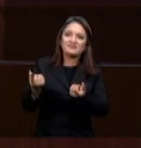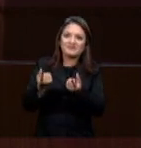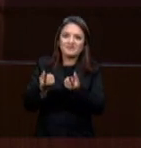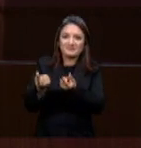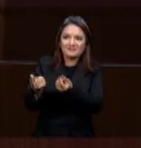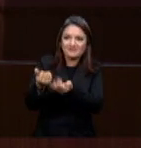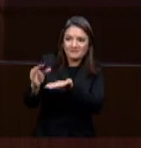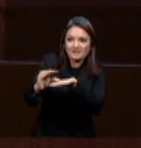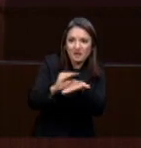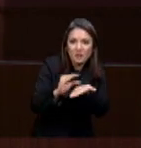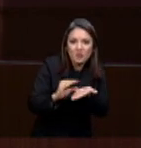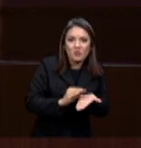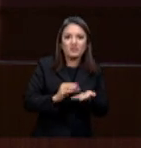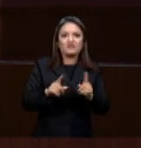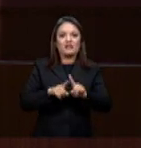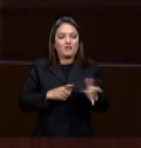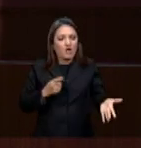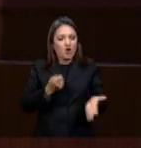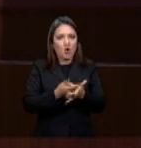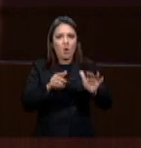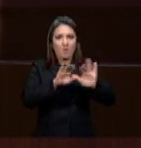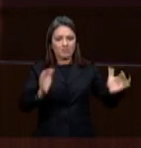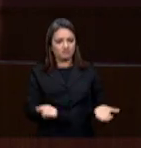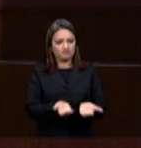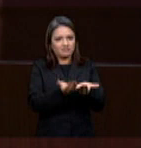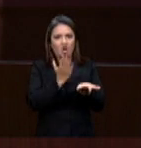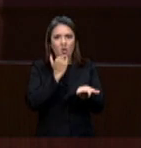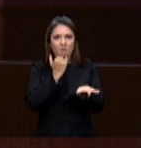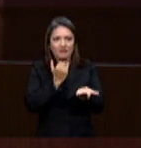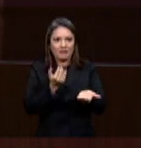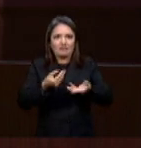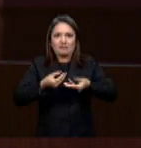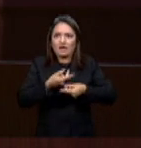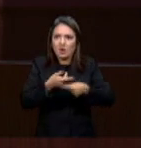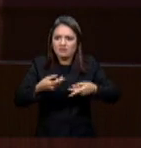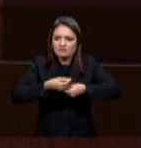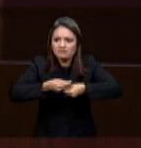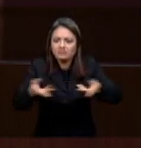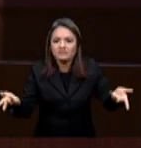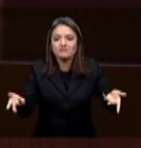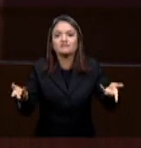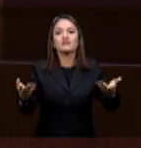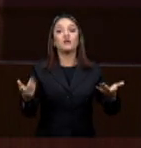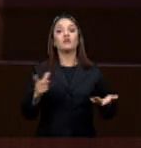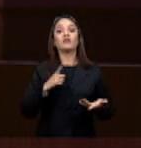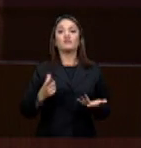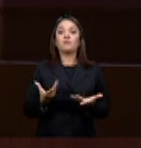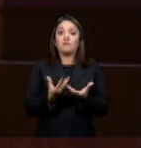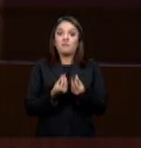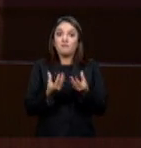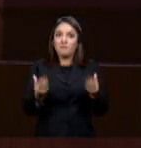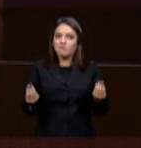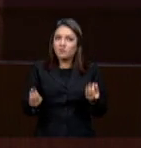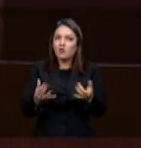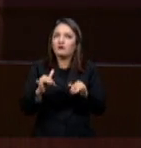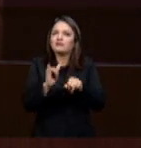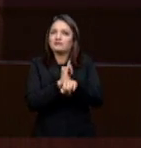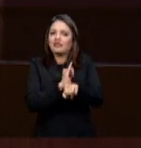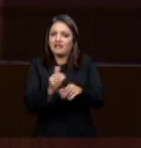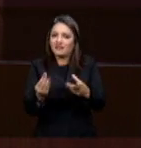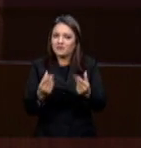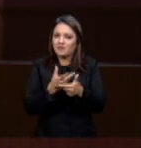compra e Distribuição de o básica essa logística toda Teve muita é engenharia